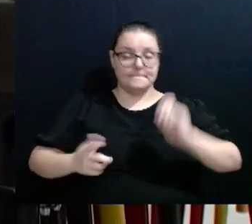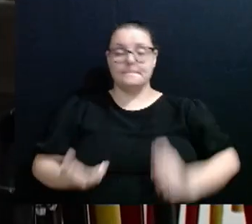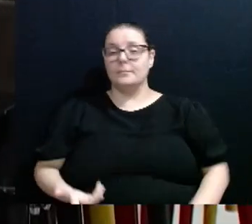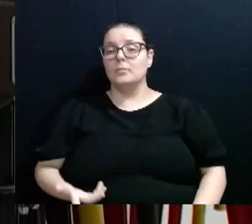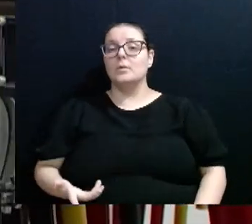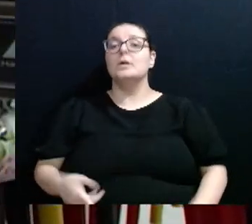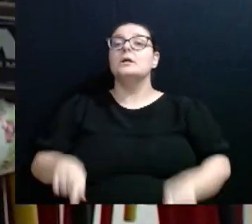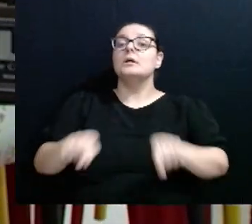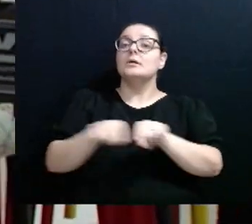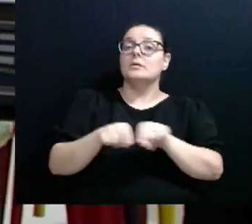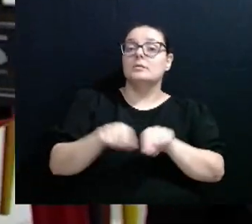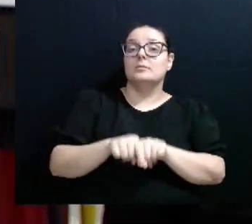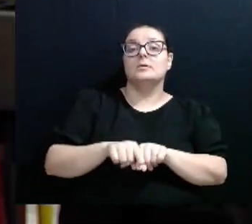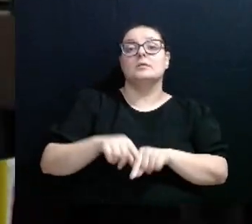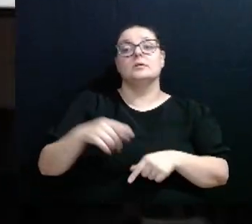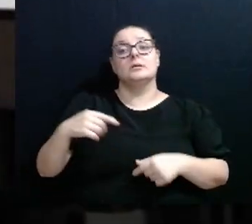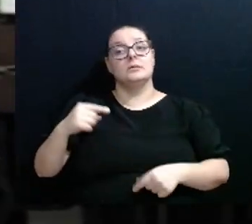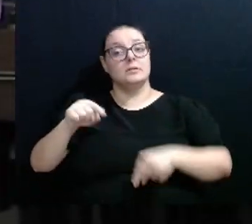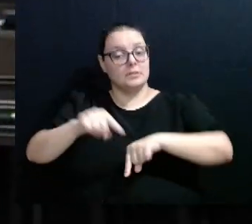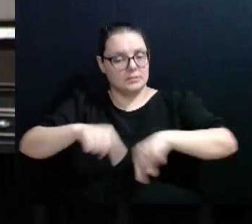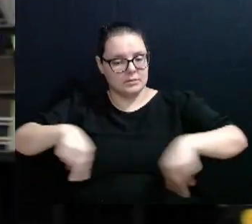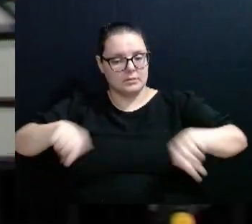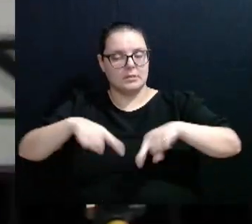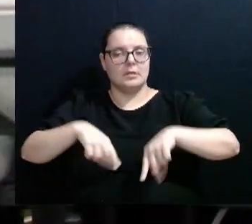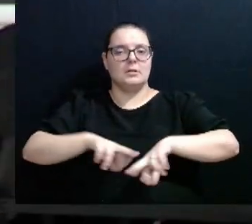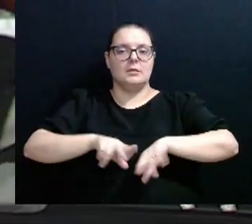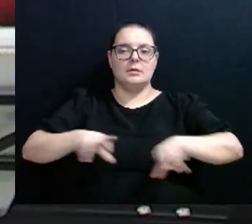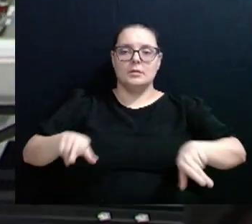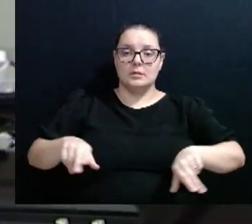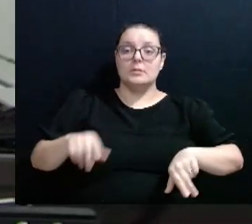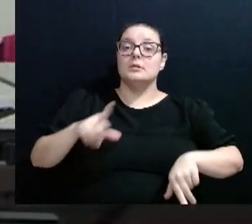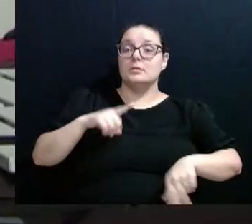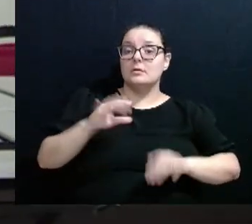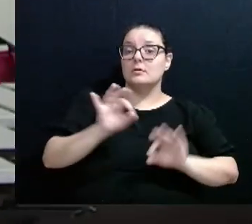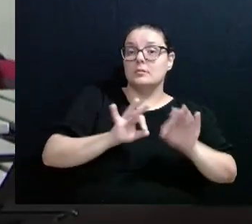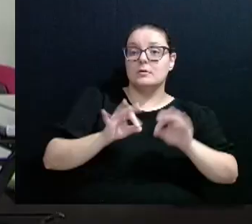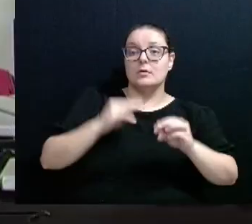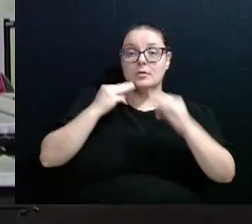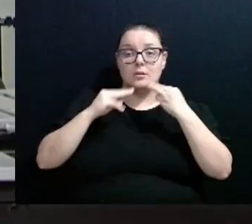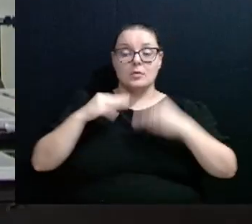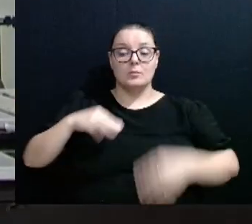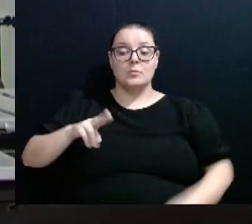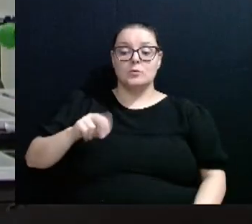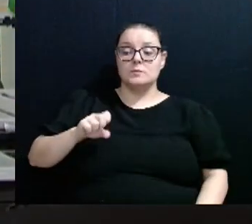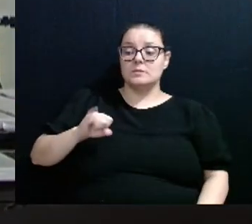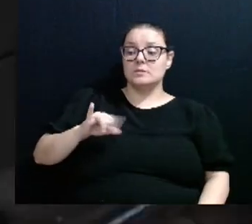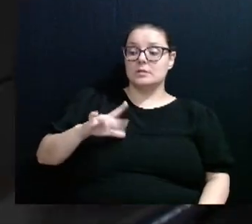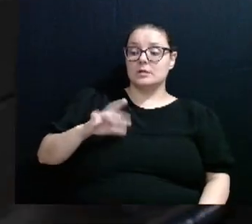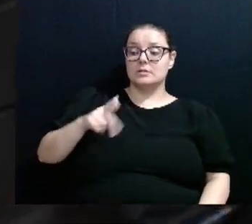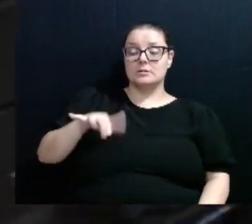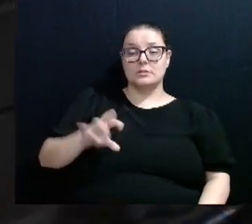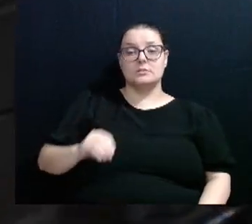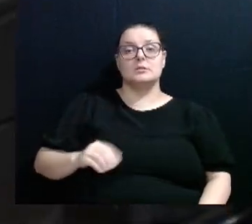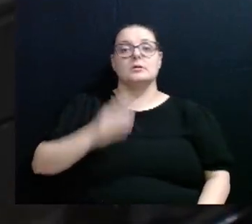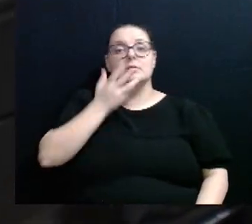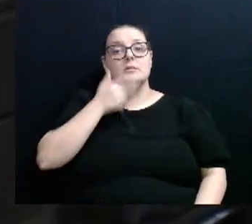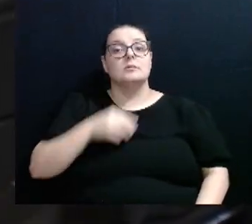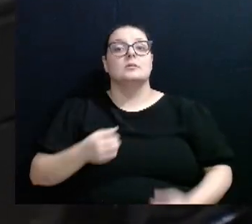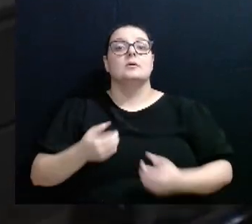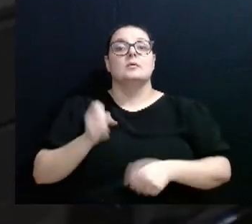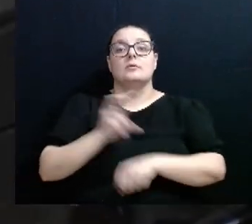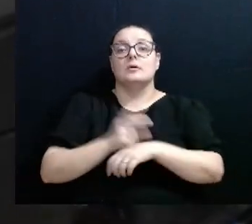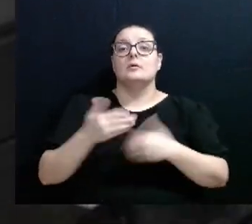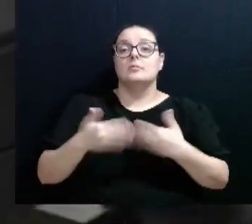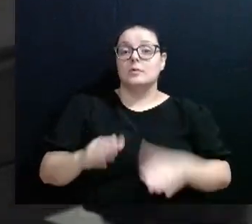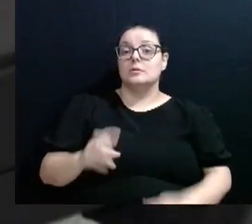desses instrumentos, nós temos também o nosso projeto de musicalização infantil, que terá vagas abertas para crianças a partir dos 5 anos.